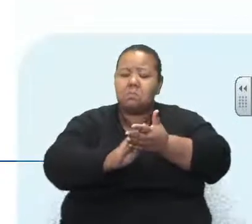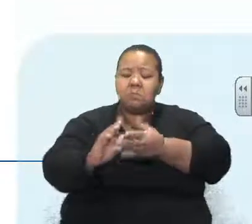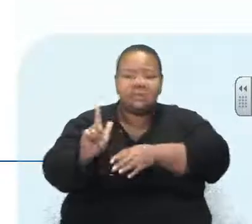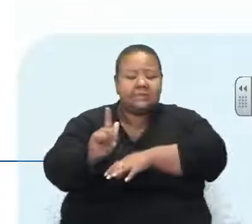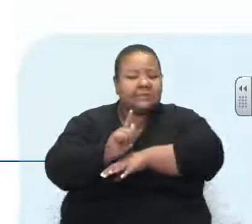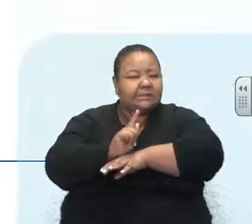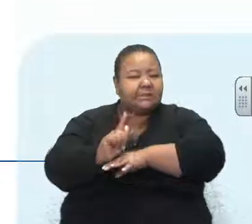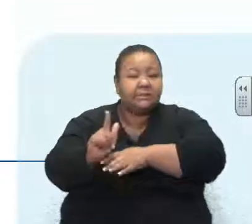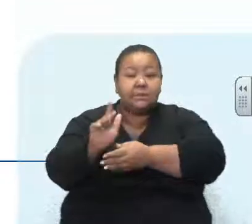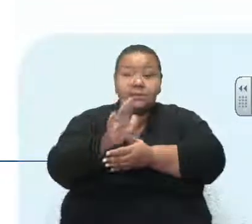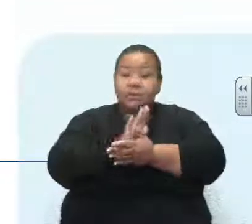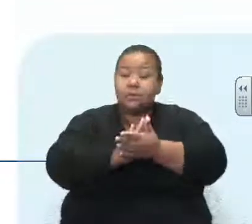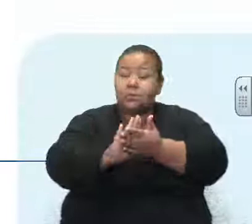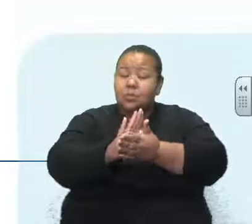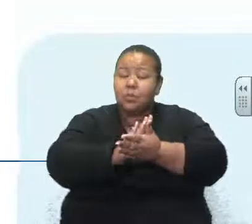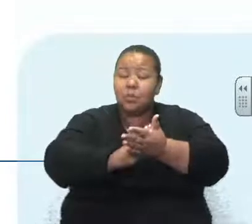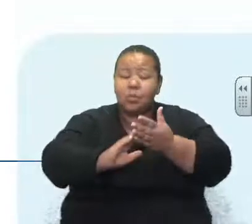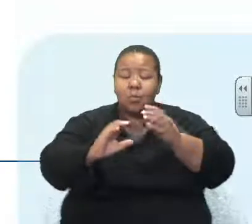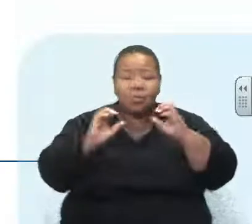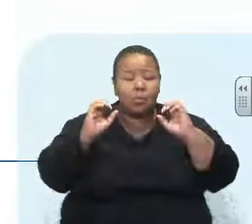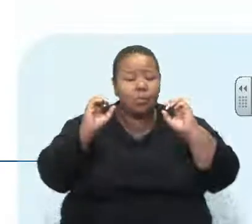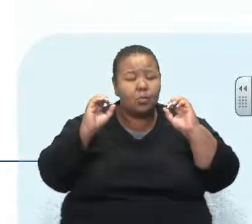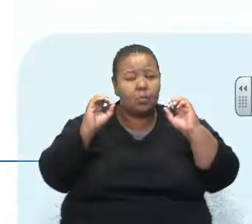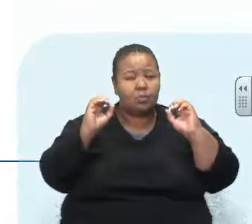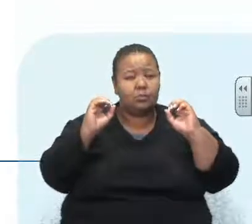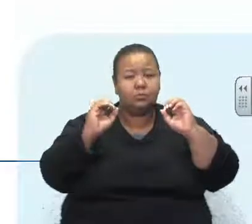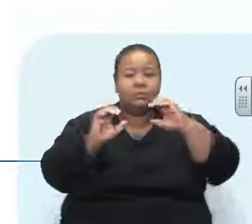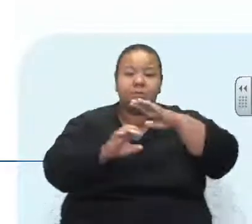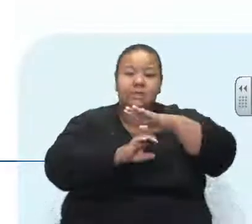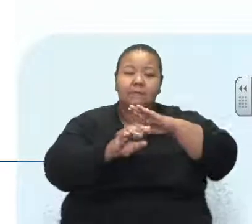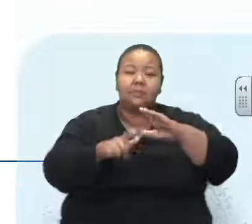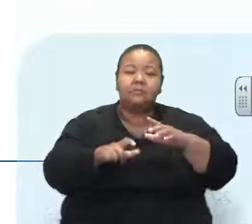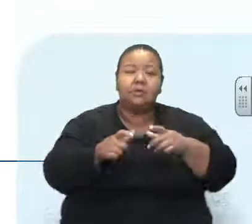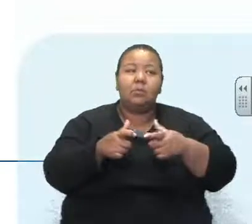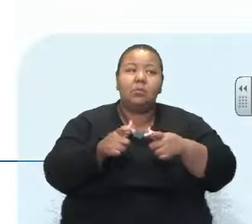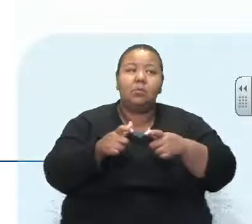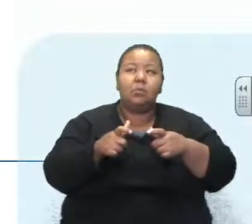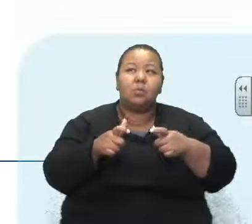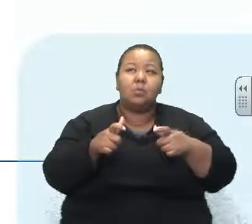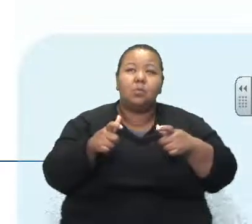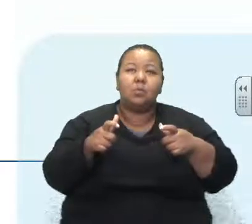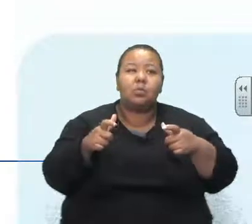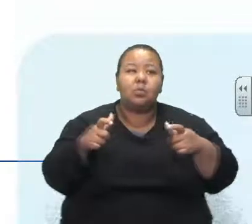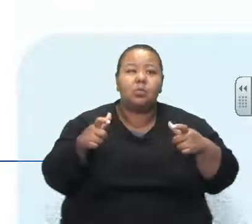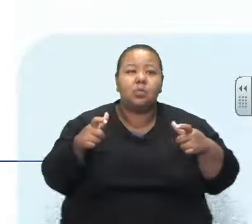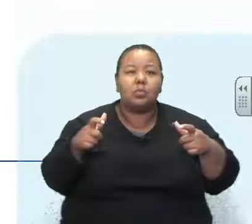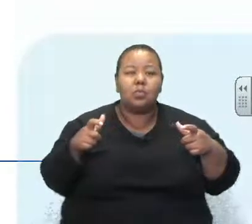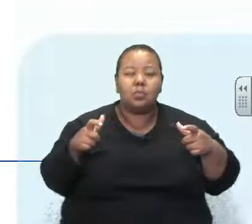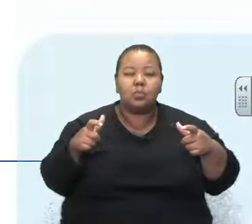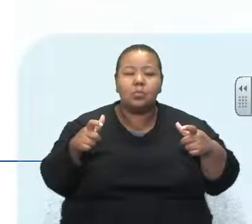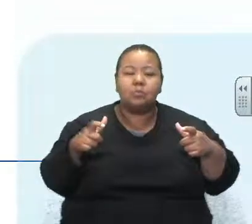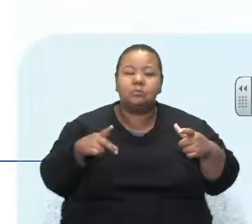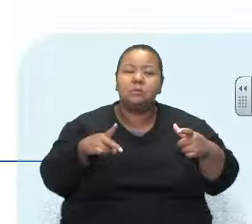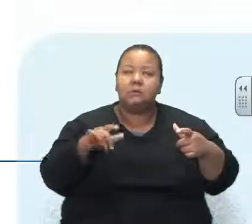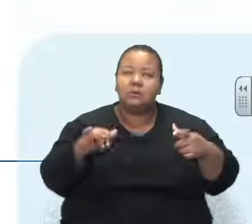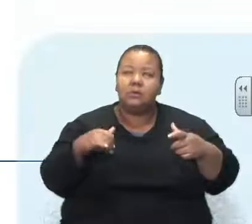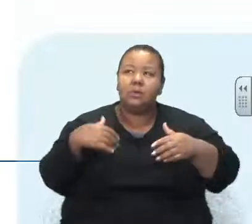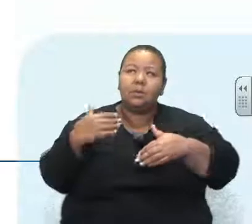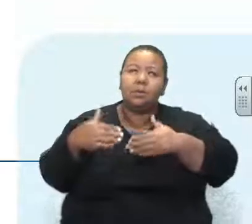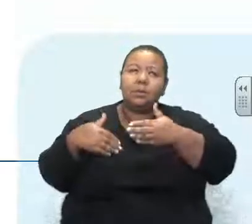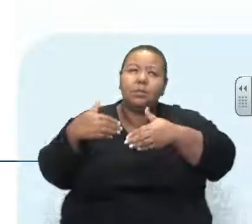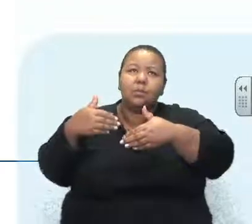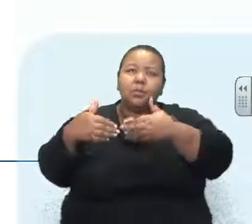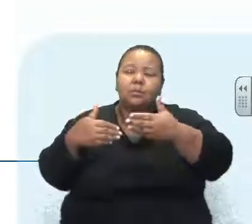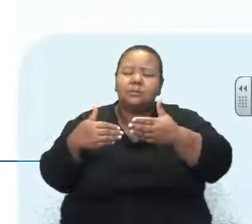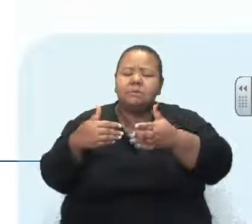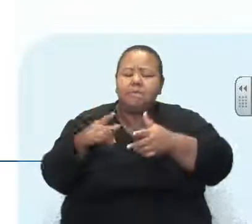gerenciamento desses indicadores, nenhum tipo de controle. A empresa foi crescendo, foi dando certo, ela foi se capacitando cada vez mais e aí eles não